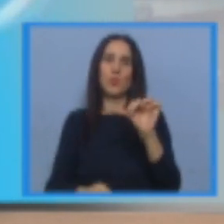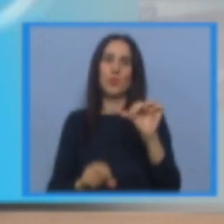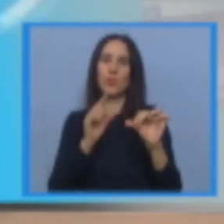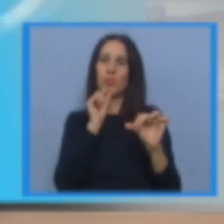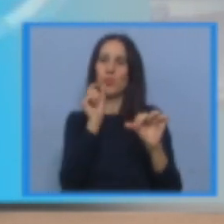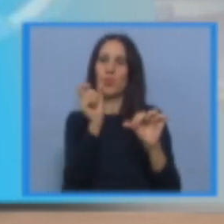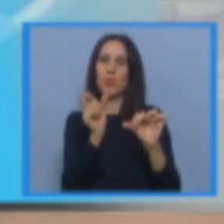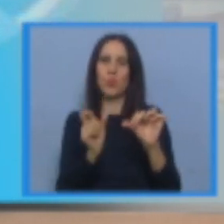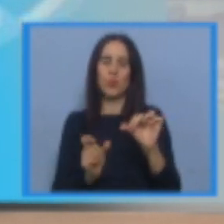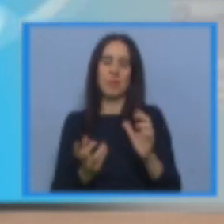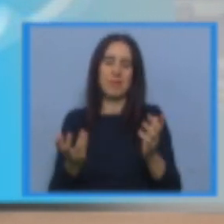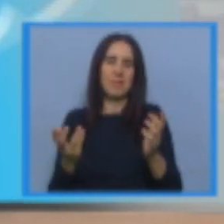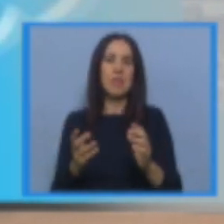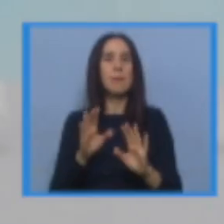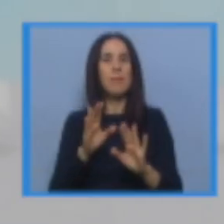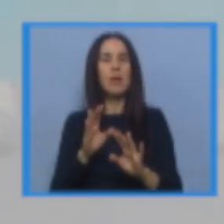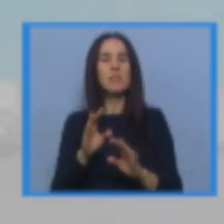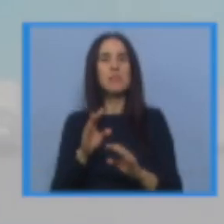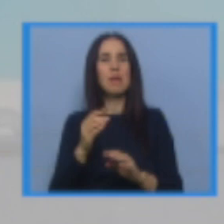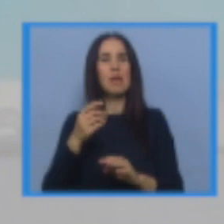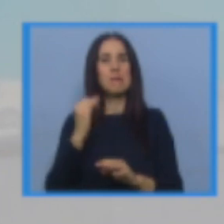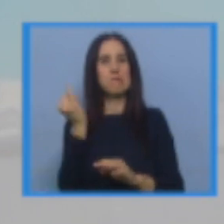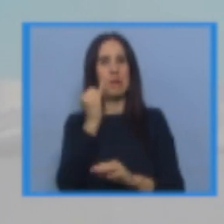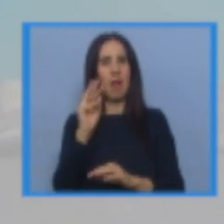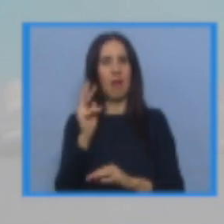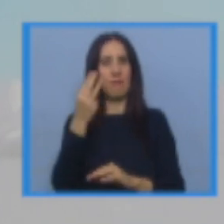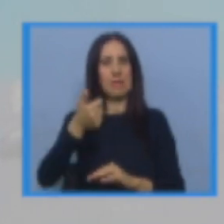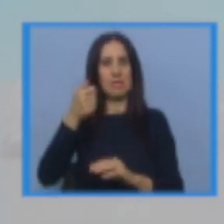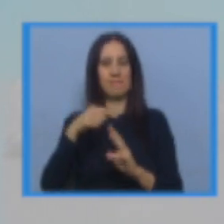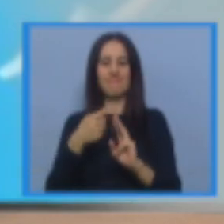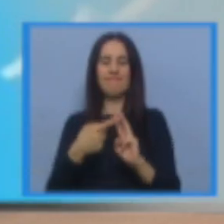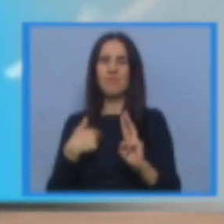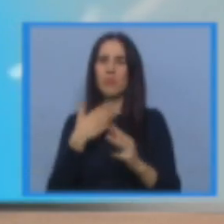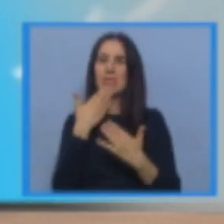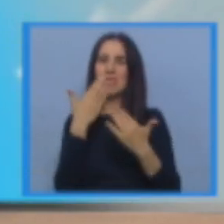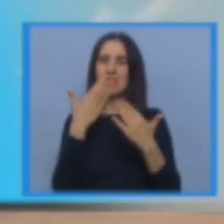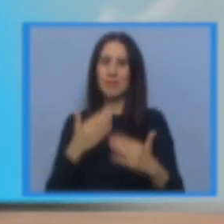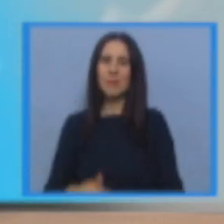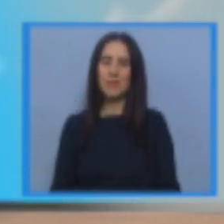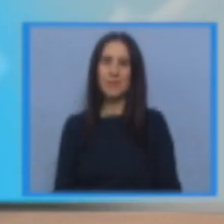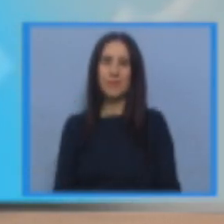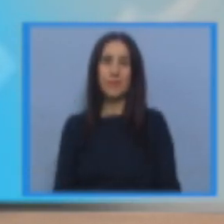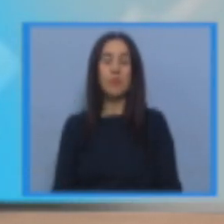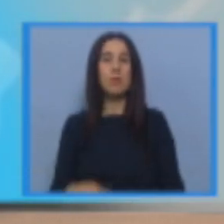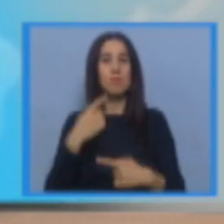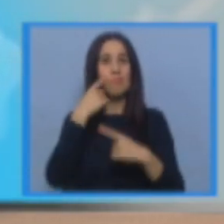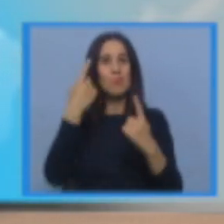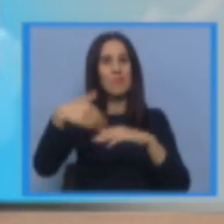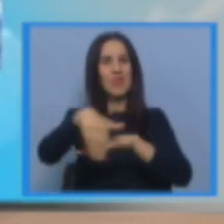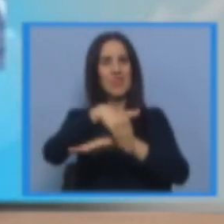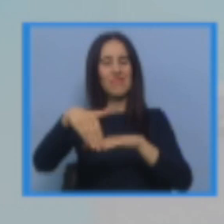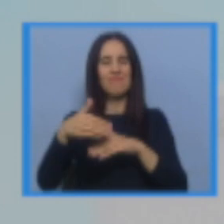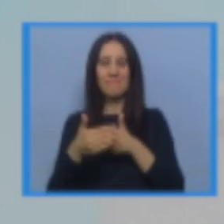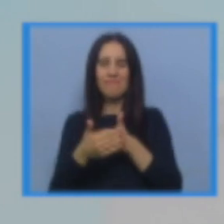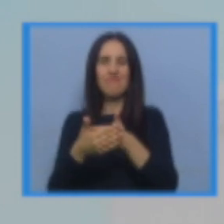a enumeração. Claro. Mas estes três em particular gostaria de deixar os meus agradecimentos. A garantir a ordem pública e que